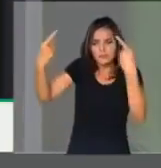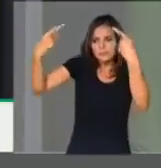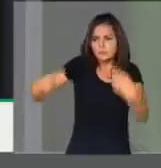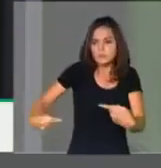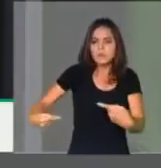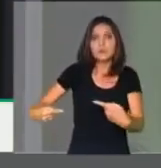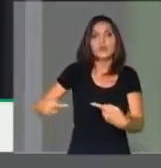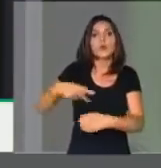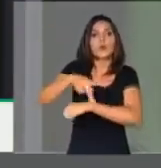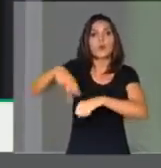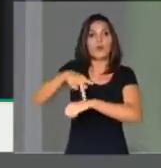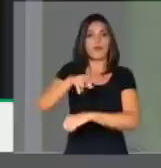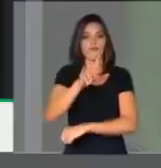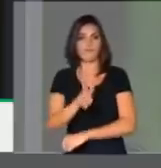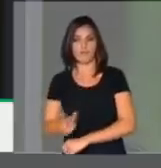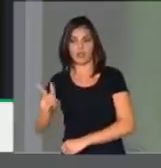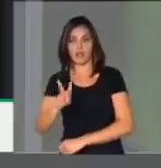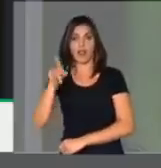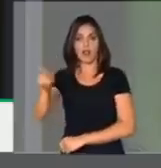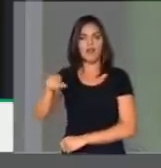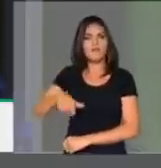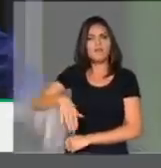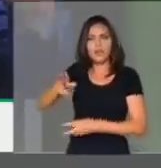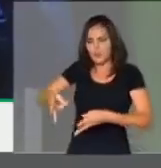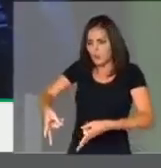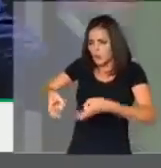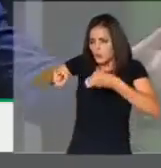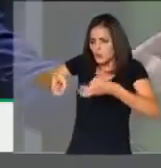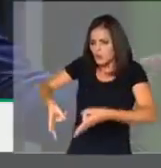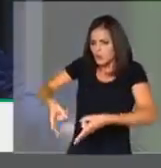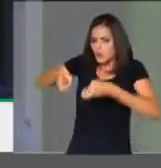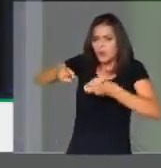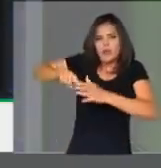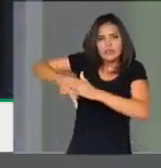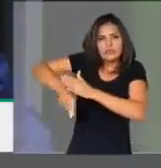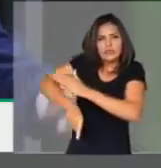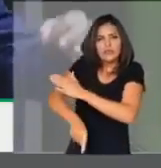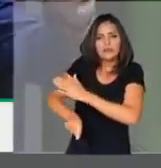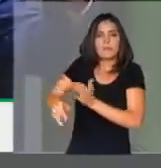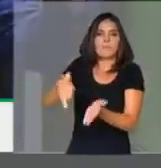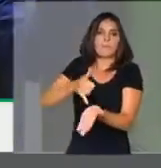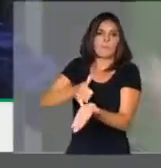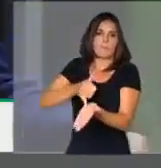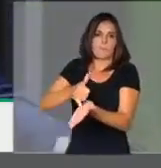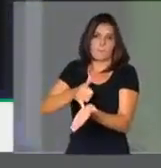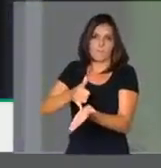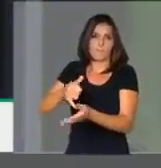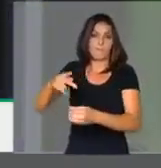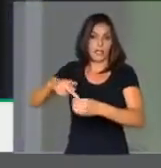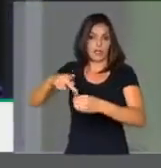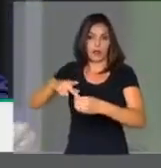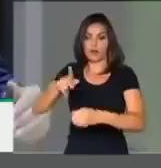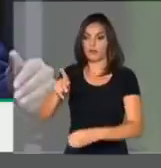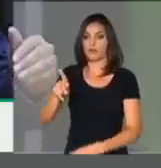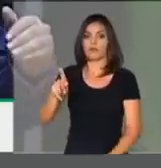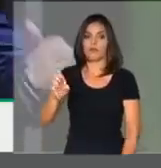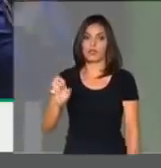a maior produção de petróleo, tem a maior reserva de petróleo do mundo.